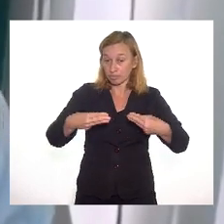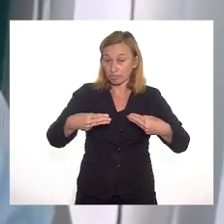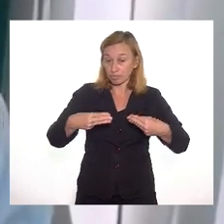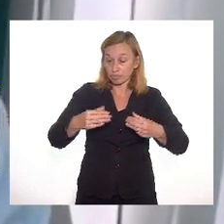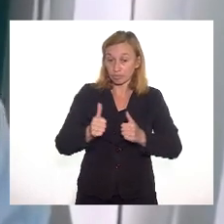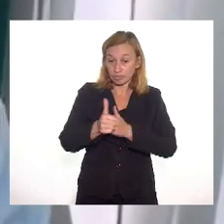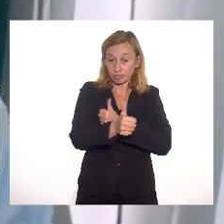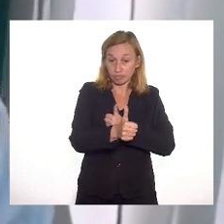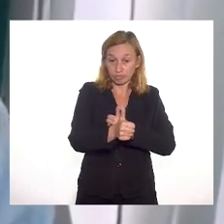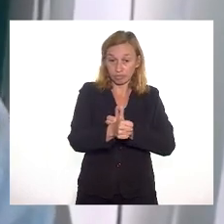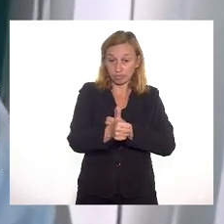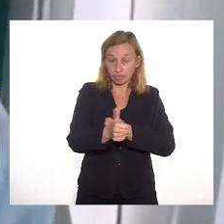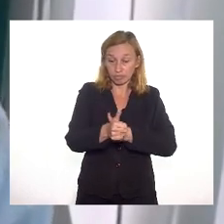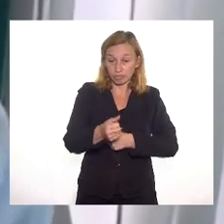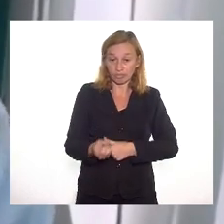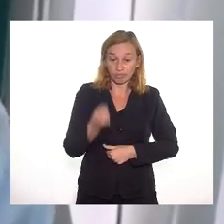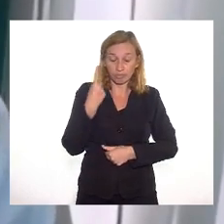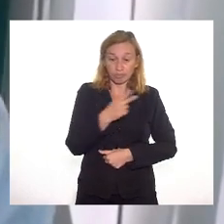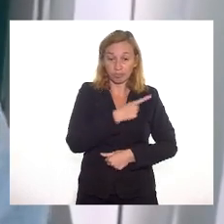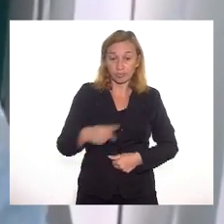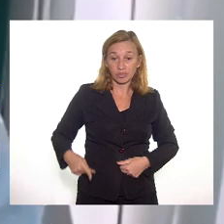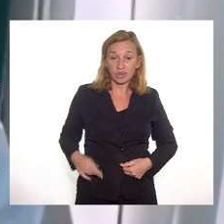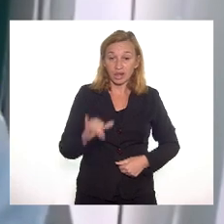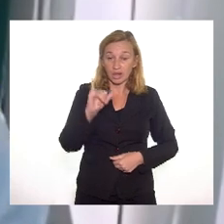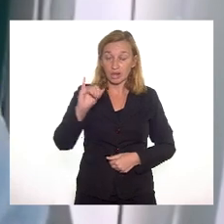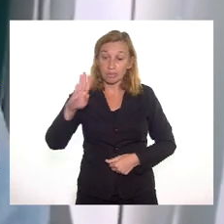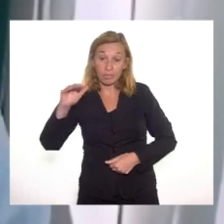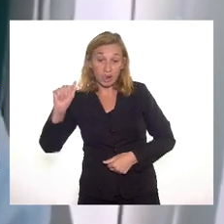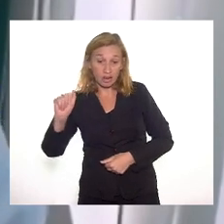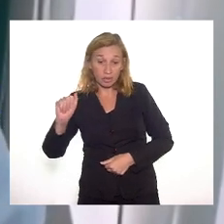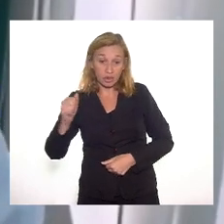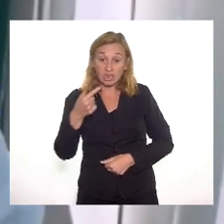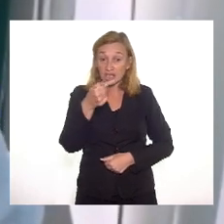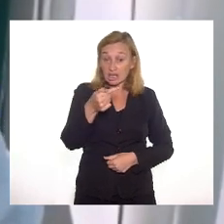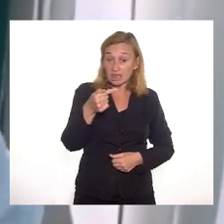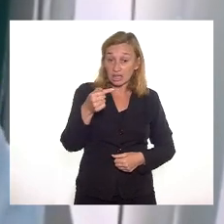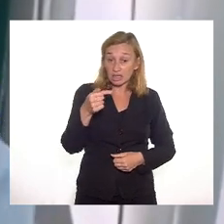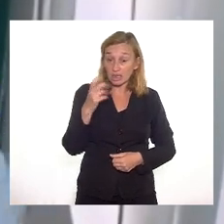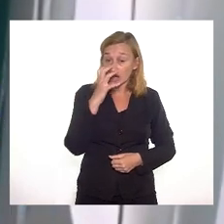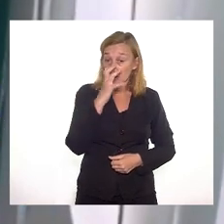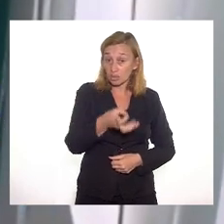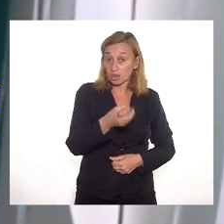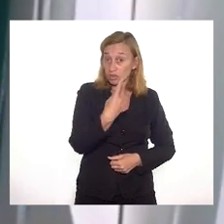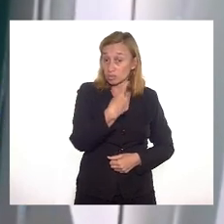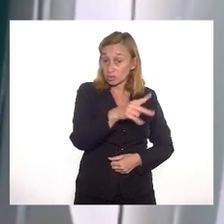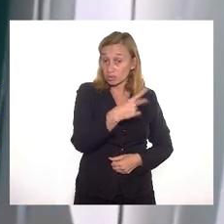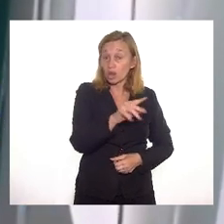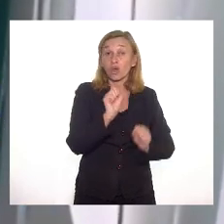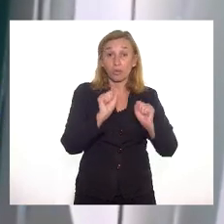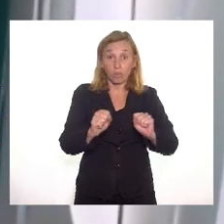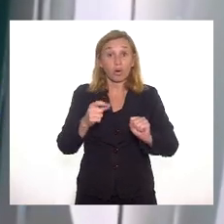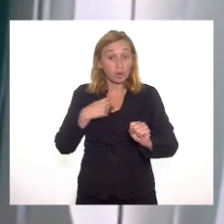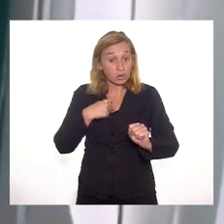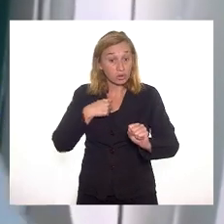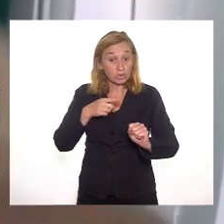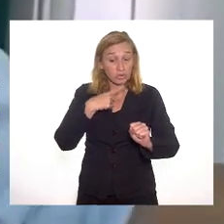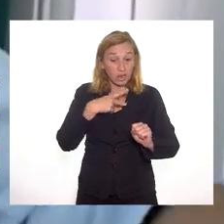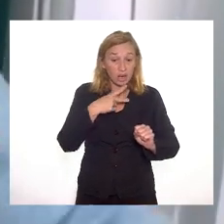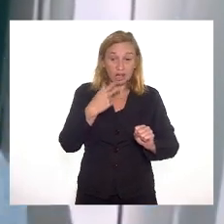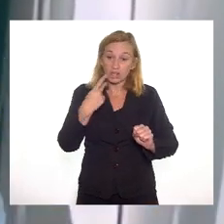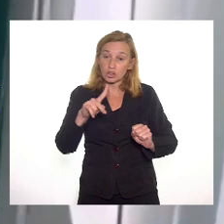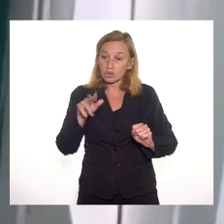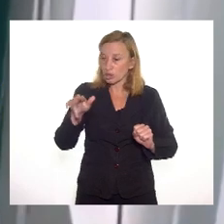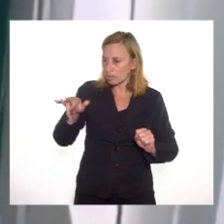frente, tem um presidente, ex-presidente do IBAMA, com sérias acusações que pesam sobre ele, e por isso eu posso dizer que sua irmã,